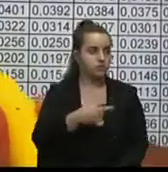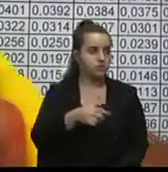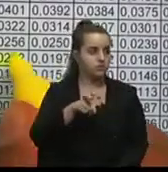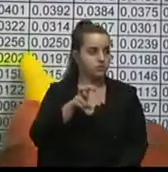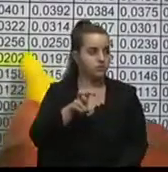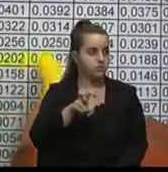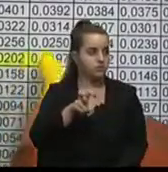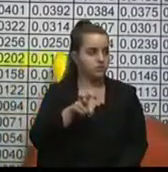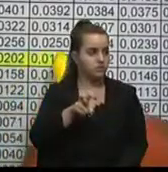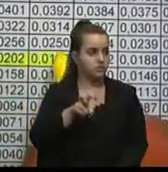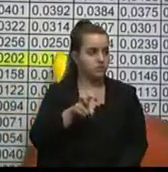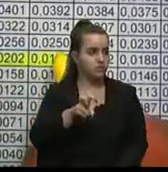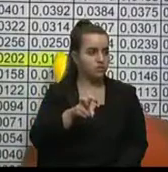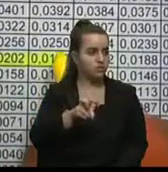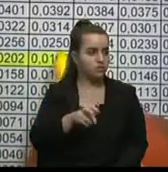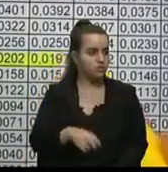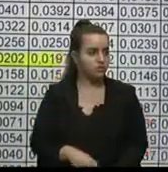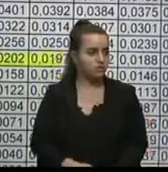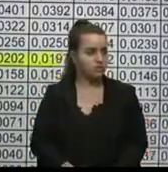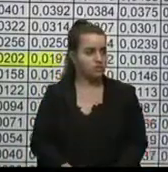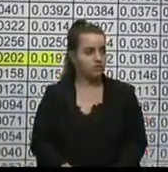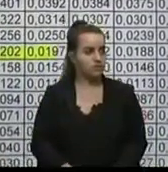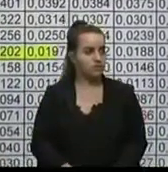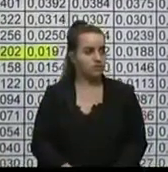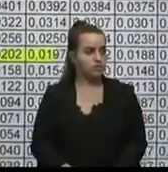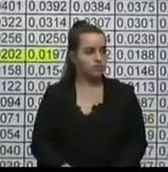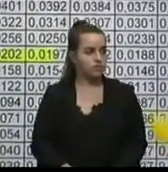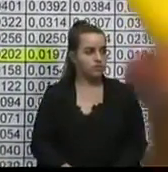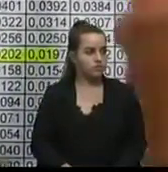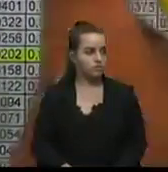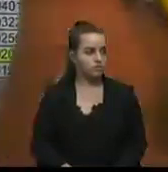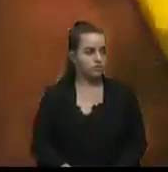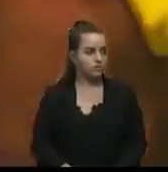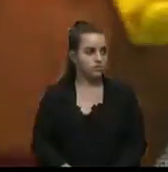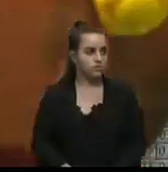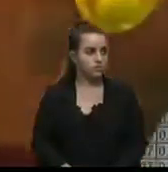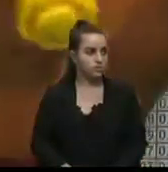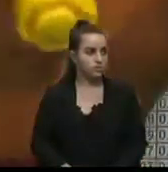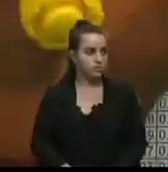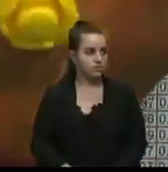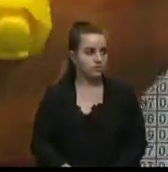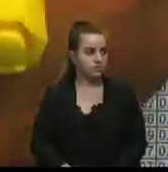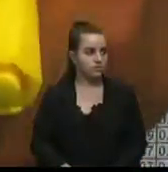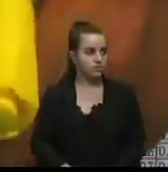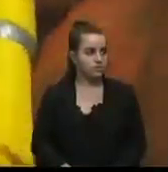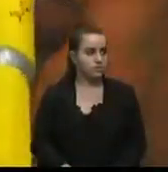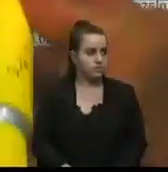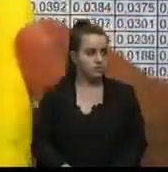cruzando com 0,05 na coluna.